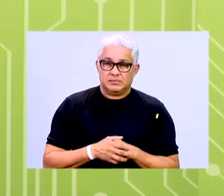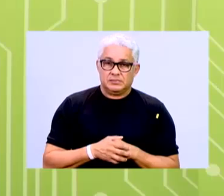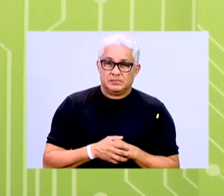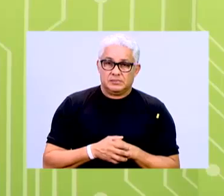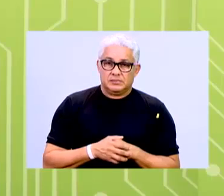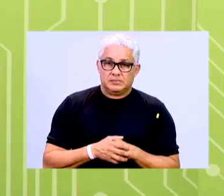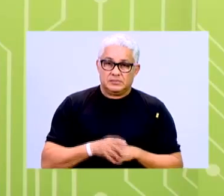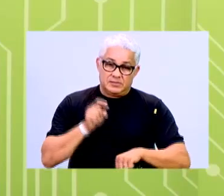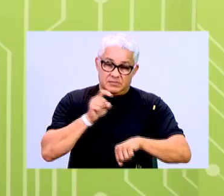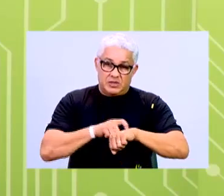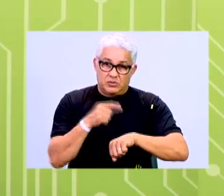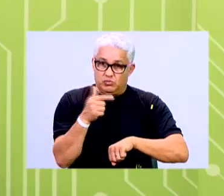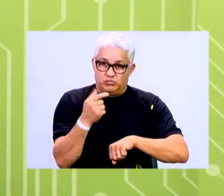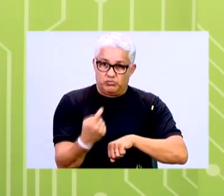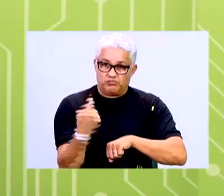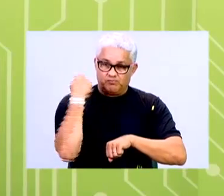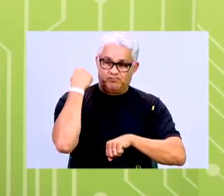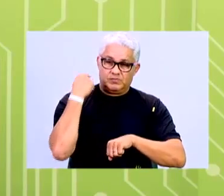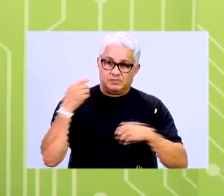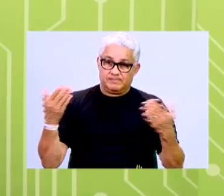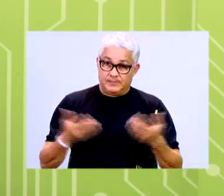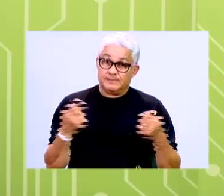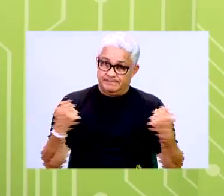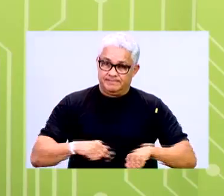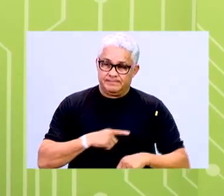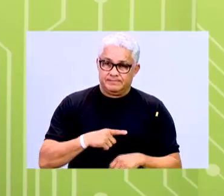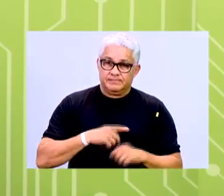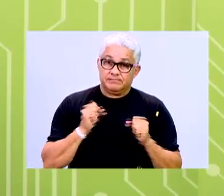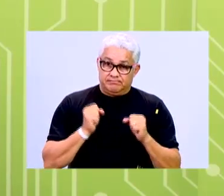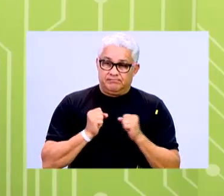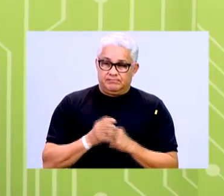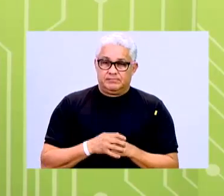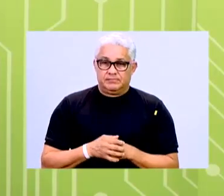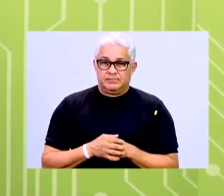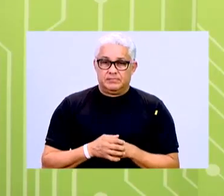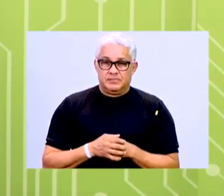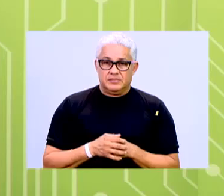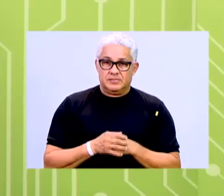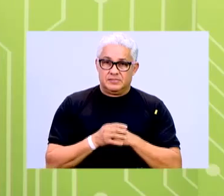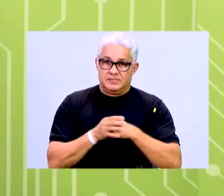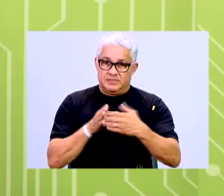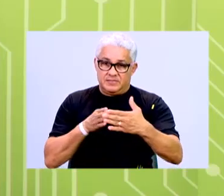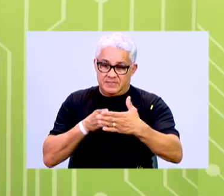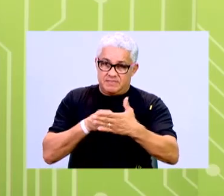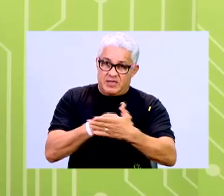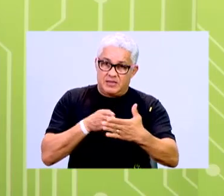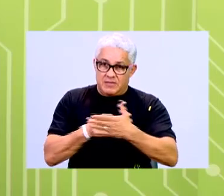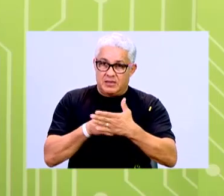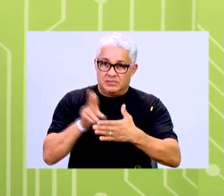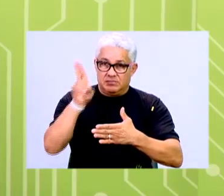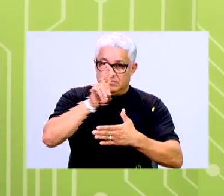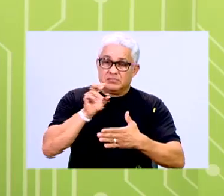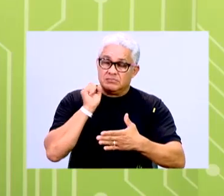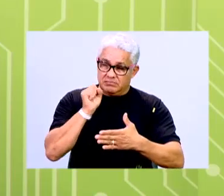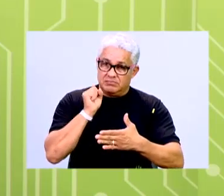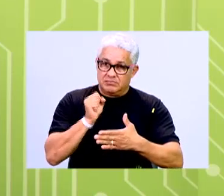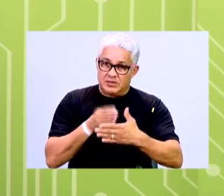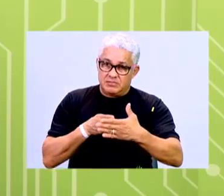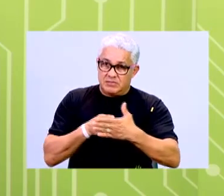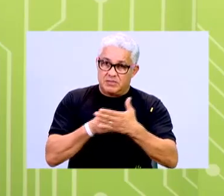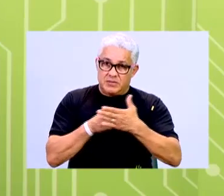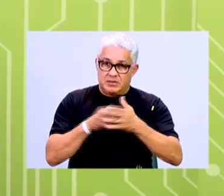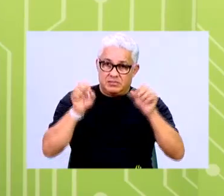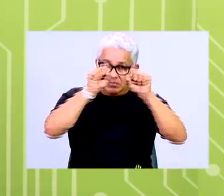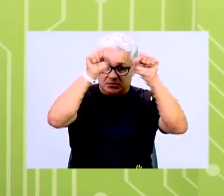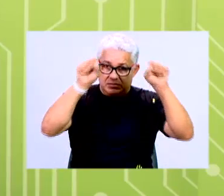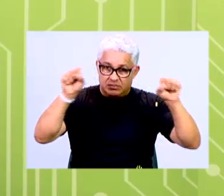até aquele momento, ele não tenha, né? E isso pode ser uma barreira que o usuário pode colocar para um sistema